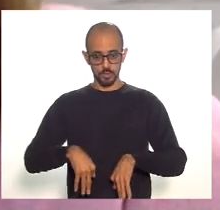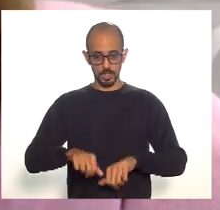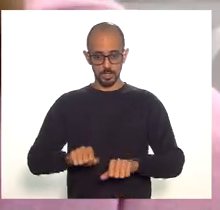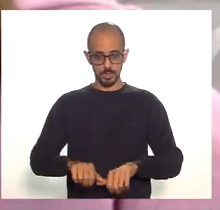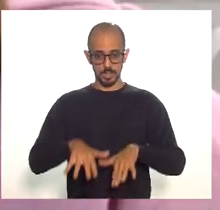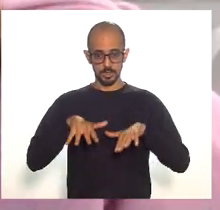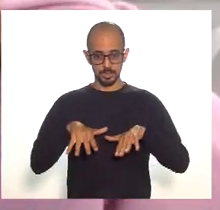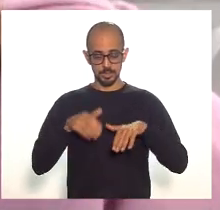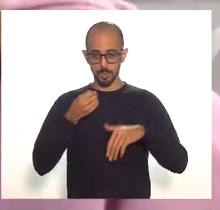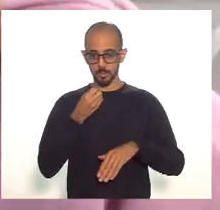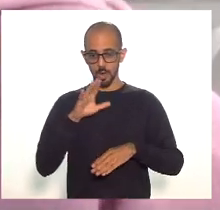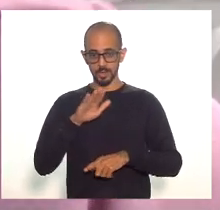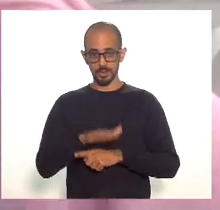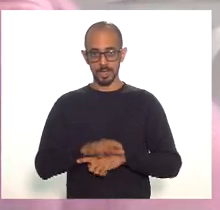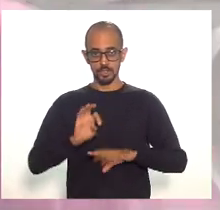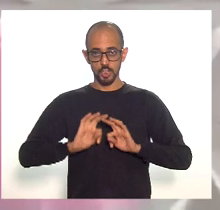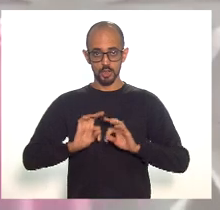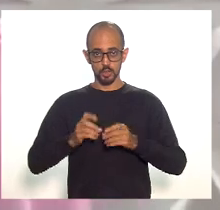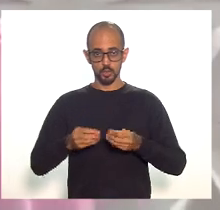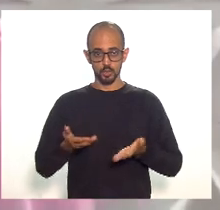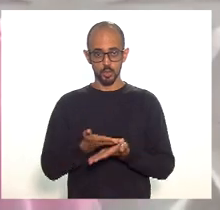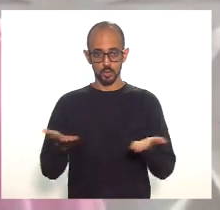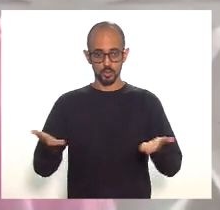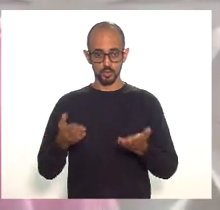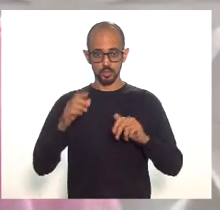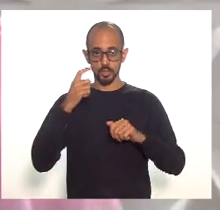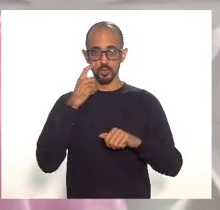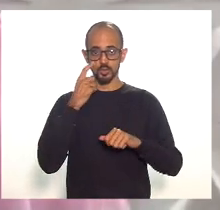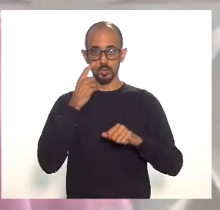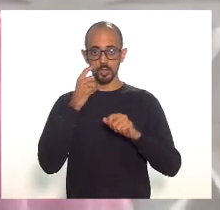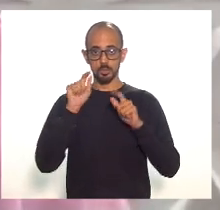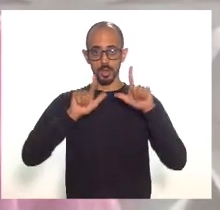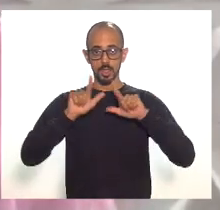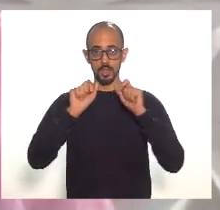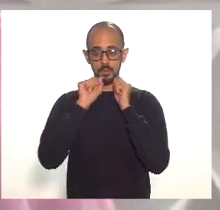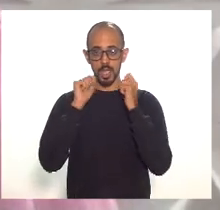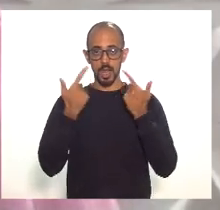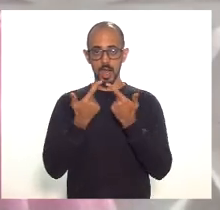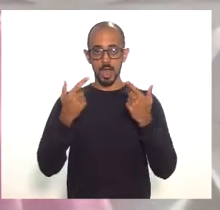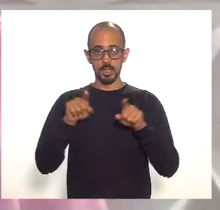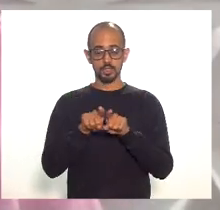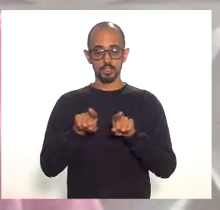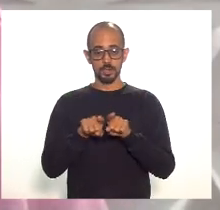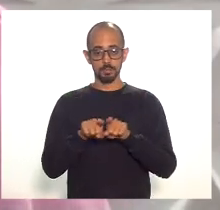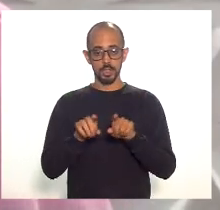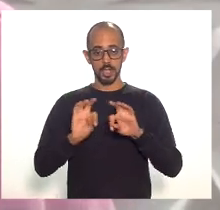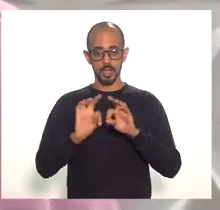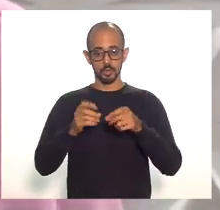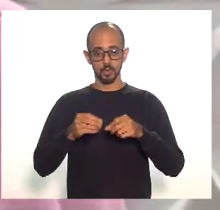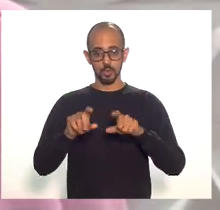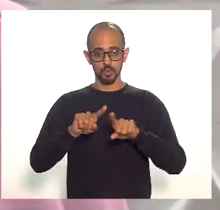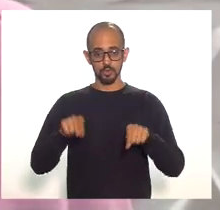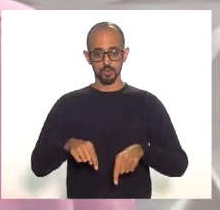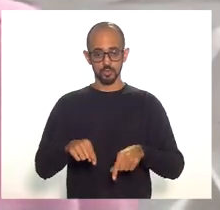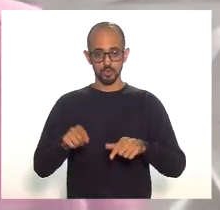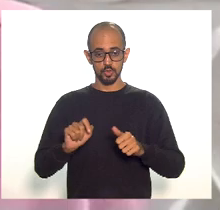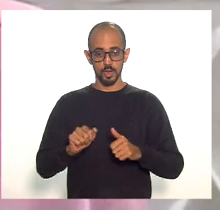Boa tarde a todas e todos que nos assistiram pela TV Alerj e obrigada a todos os servidores da Alerj que